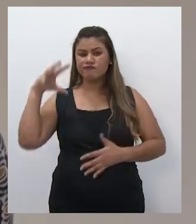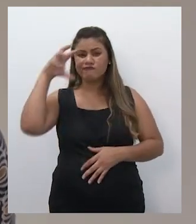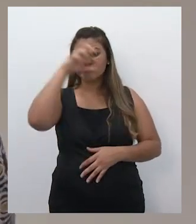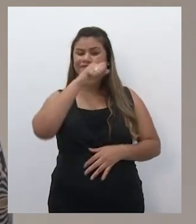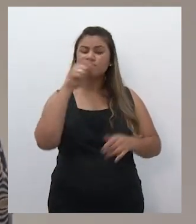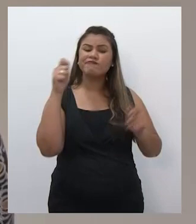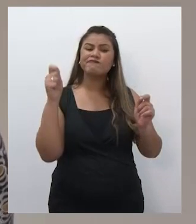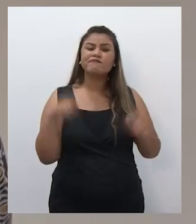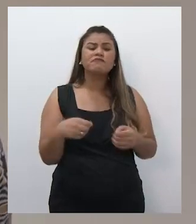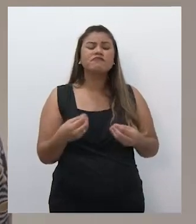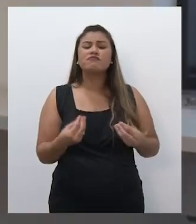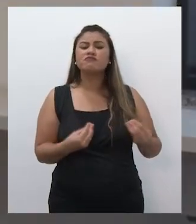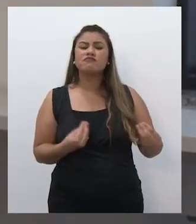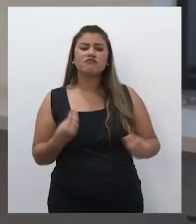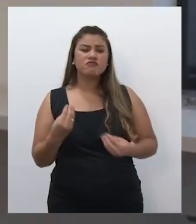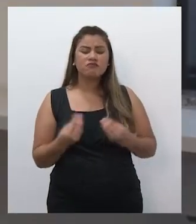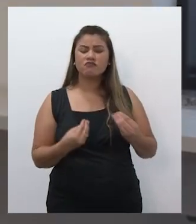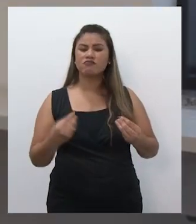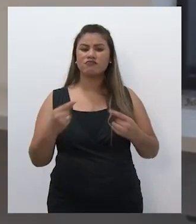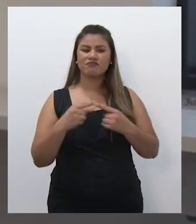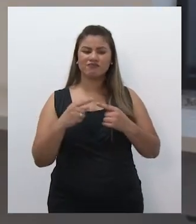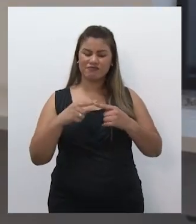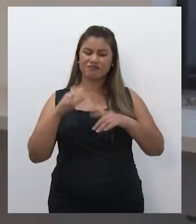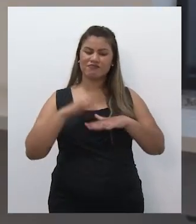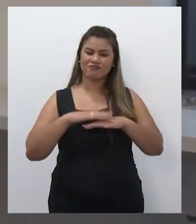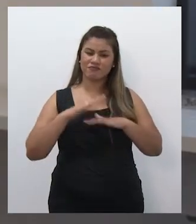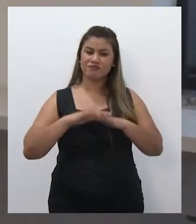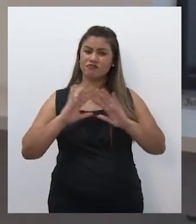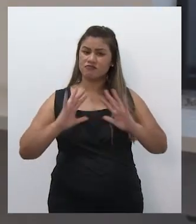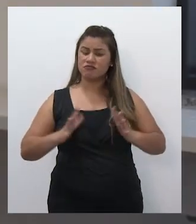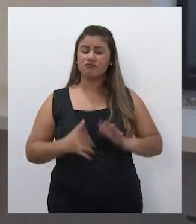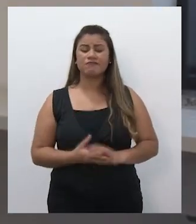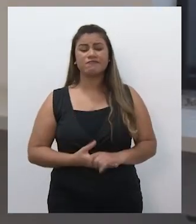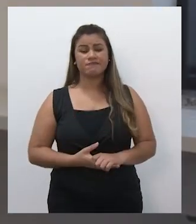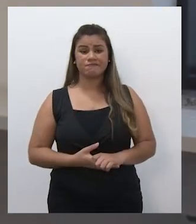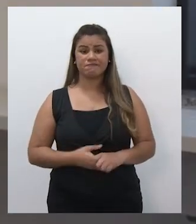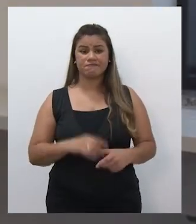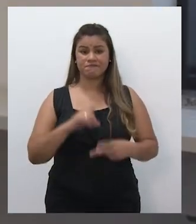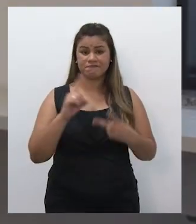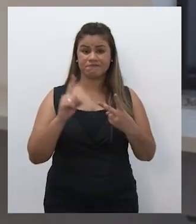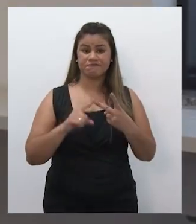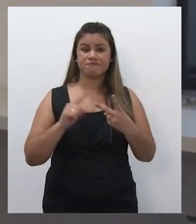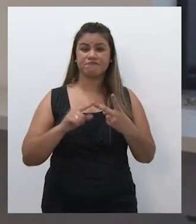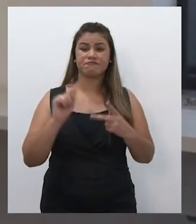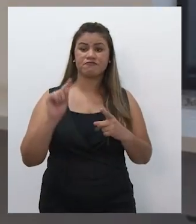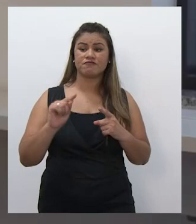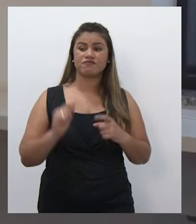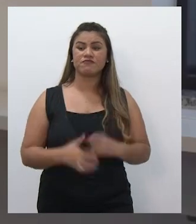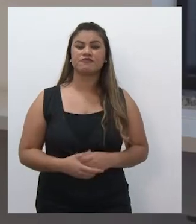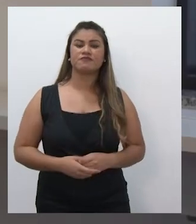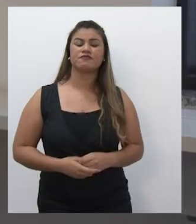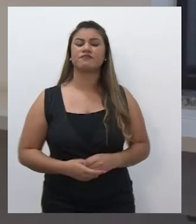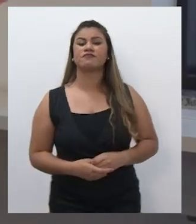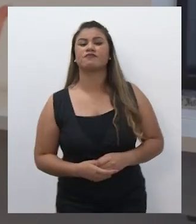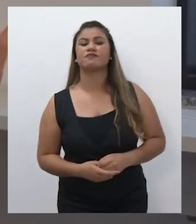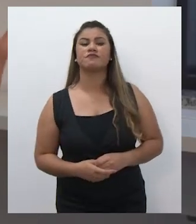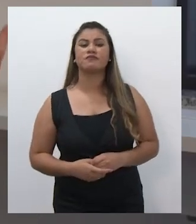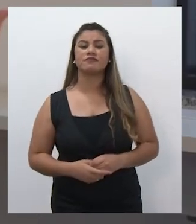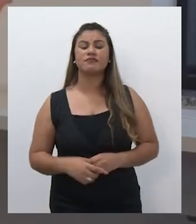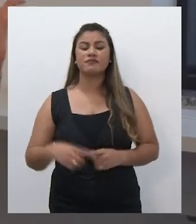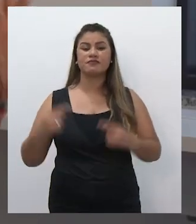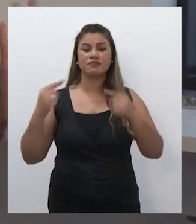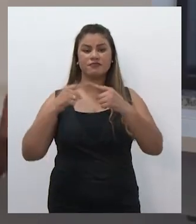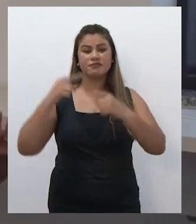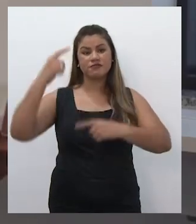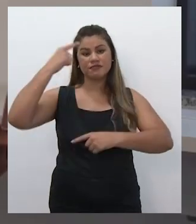desse conhecimento que a humanidade já produziu. A segunda competência, ela fala do